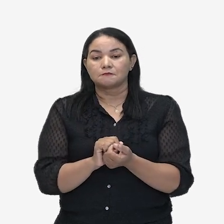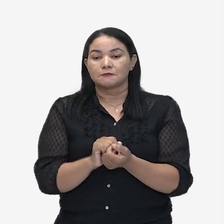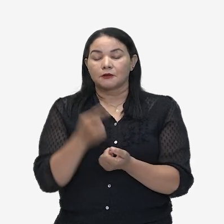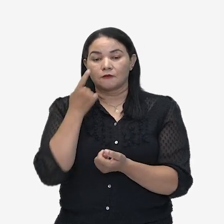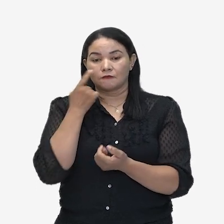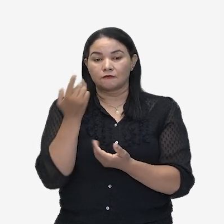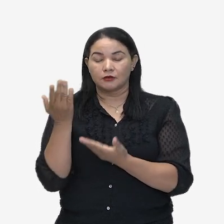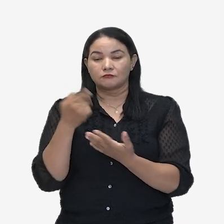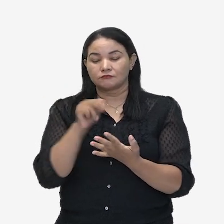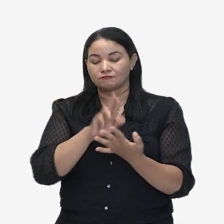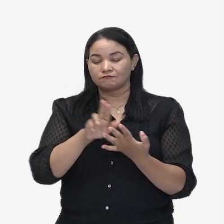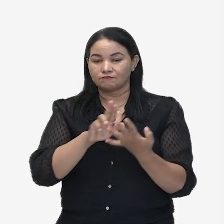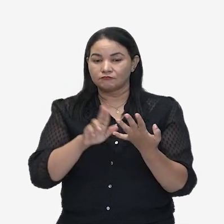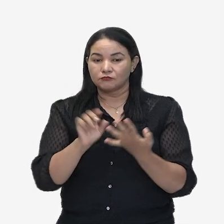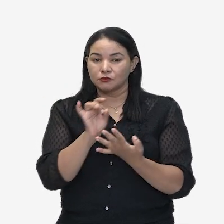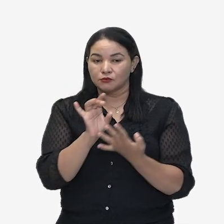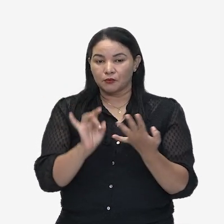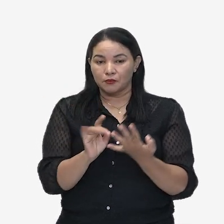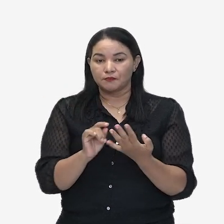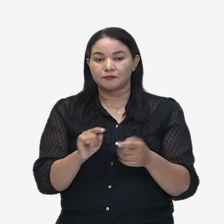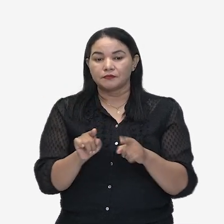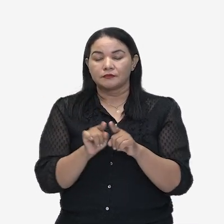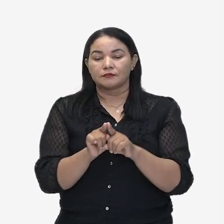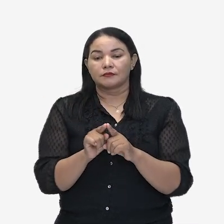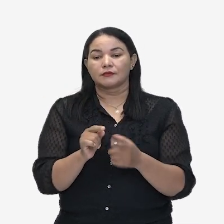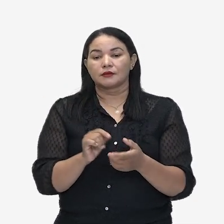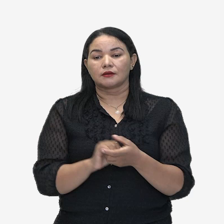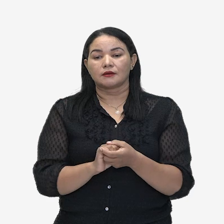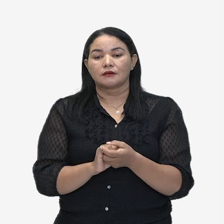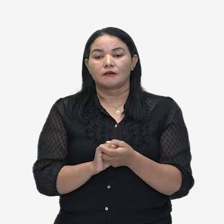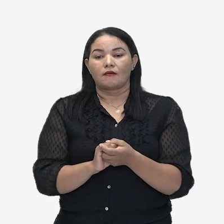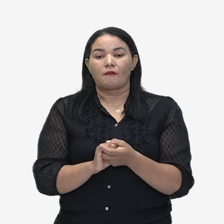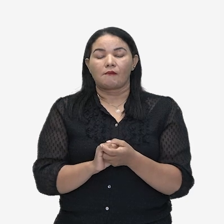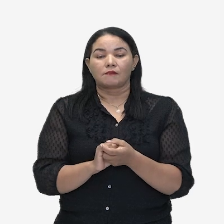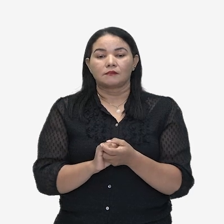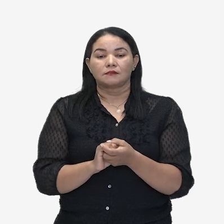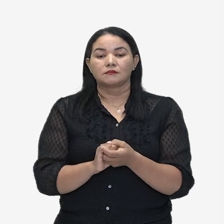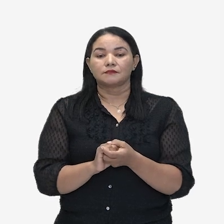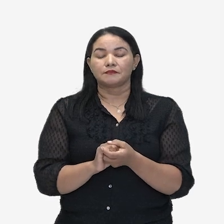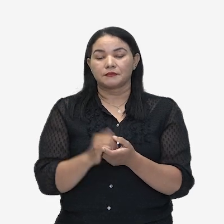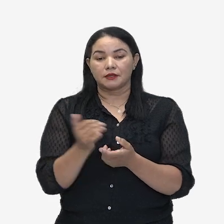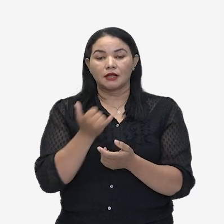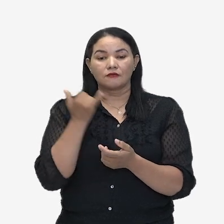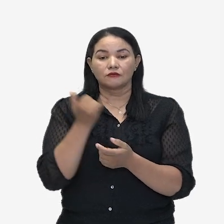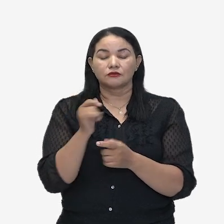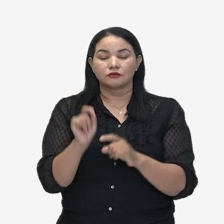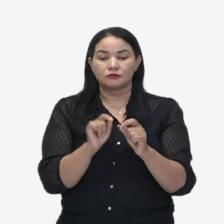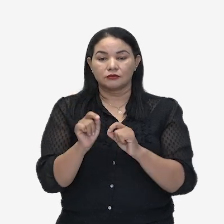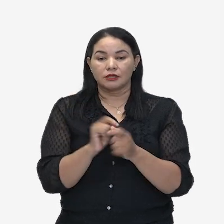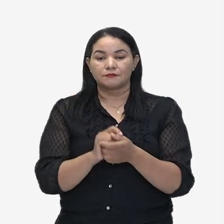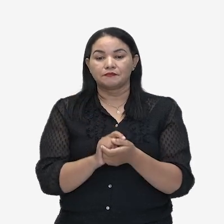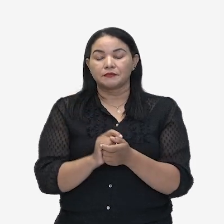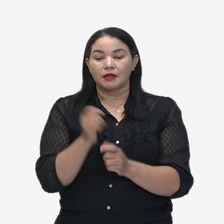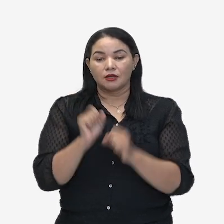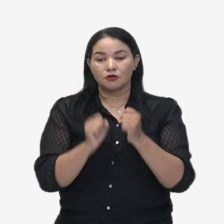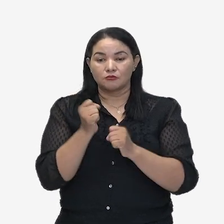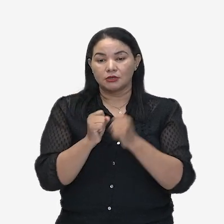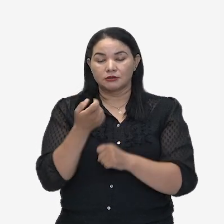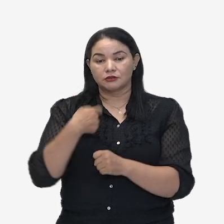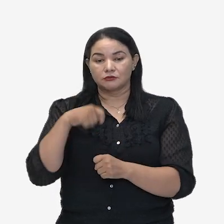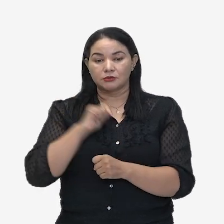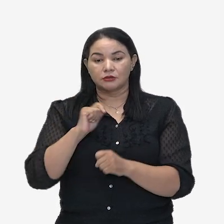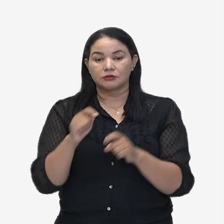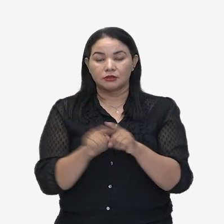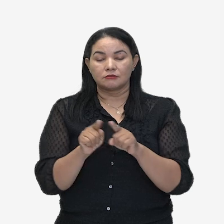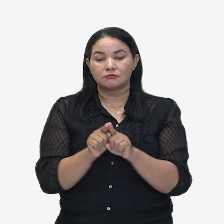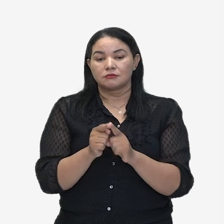e o HSBC e o holandês ABN AMRO Bank. Na telefonia, a empresa espanhola como a